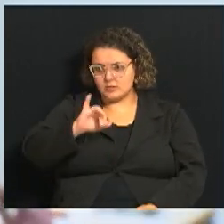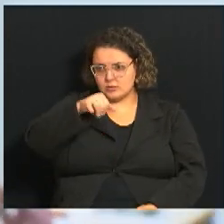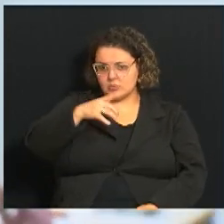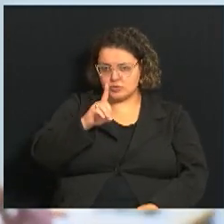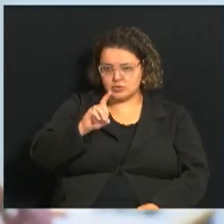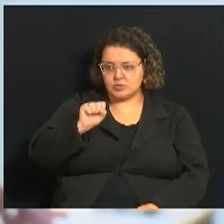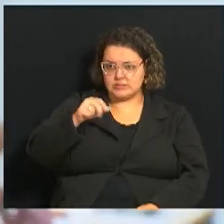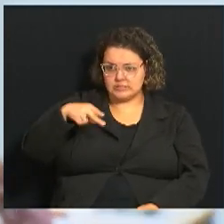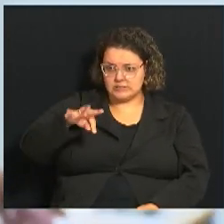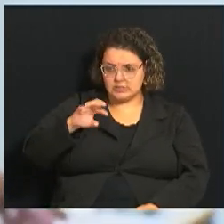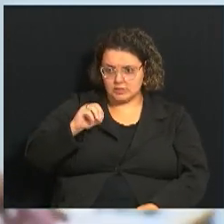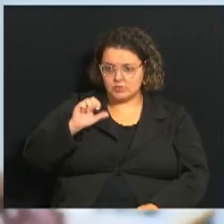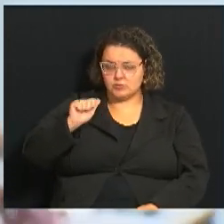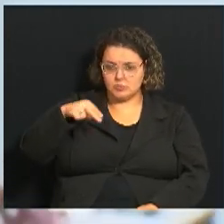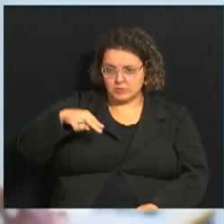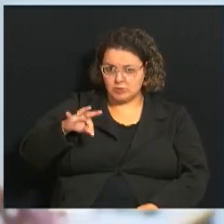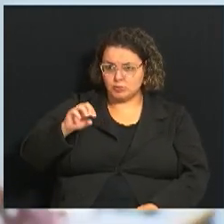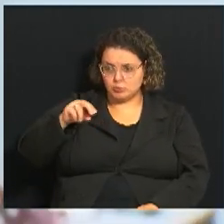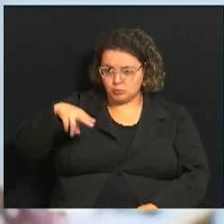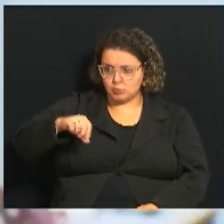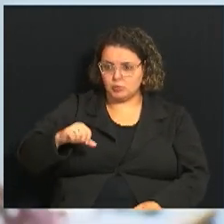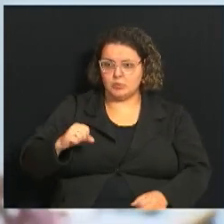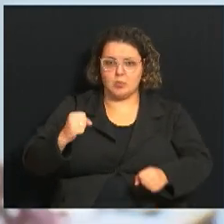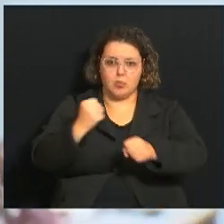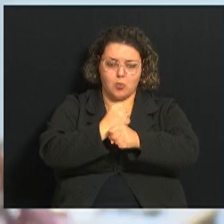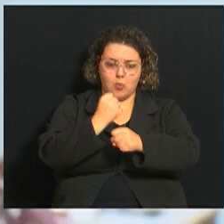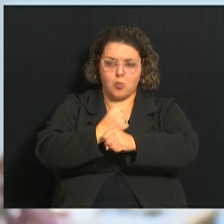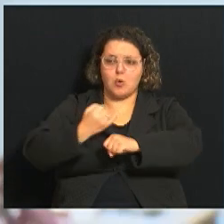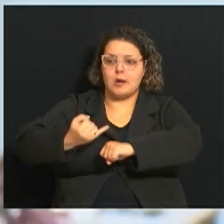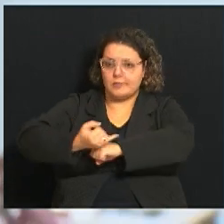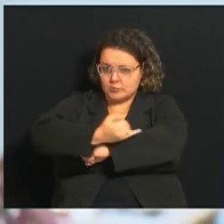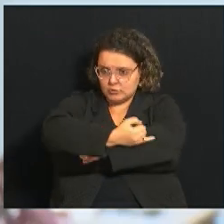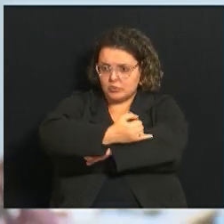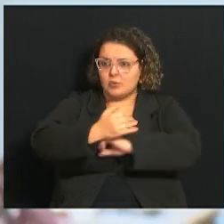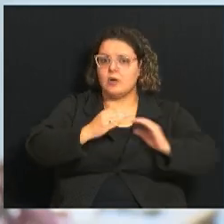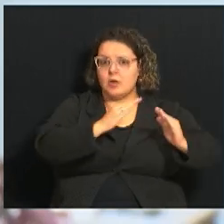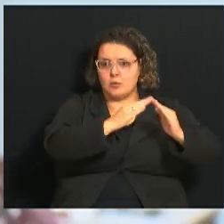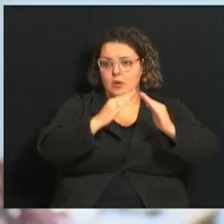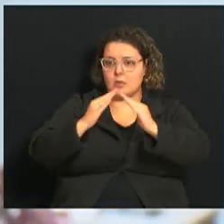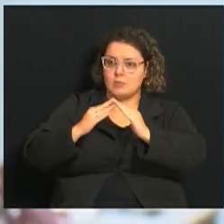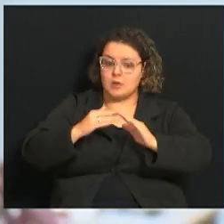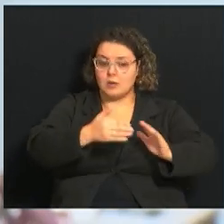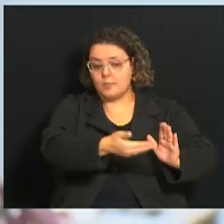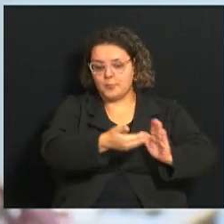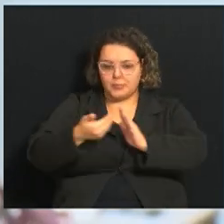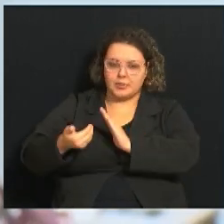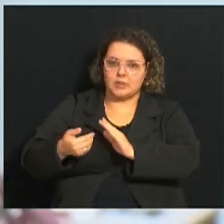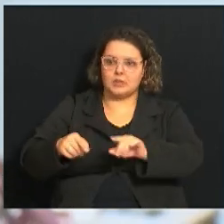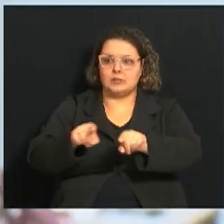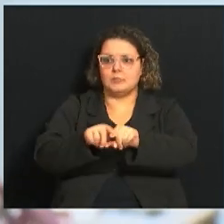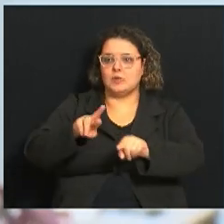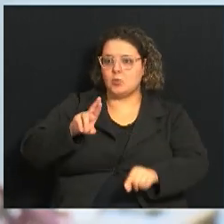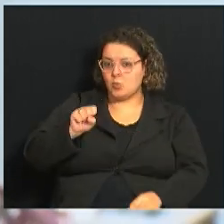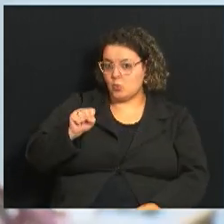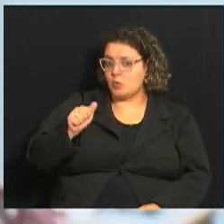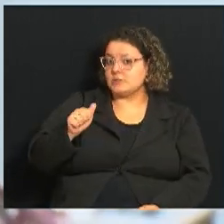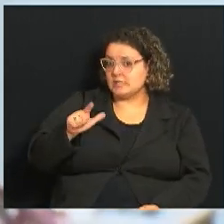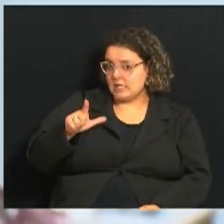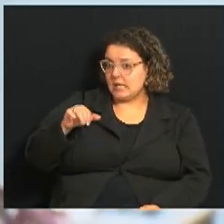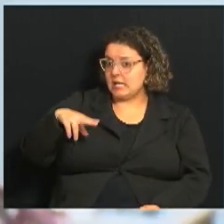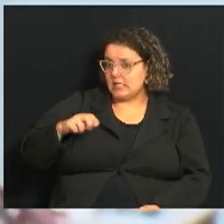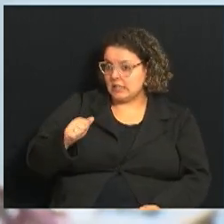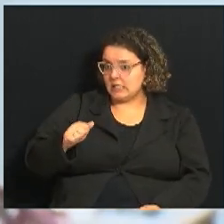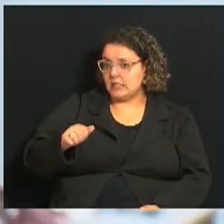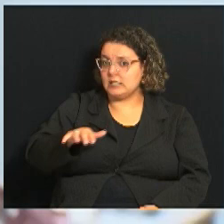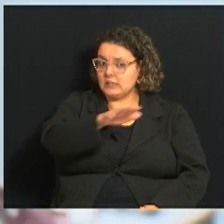que passou por obras de infraestrutura e algumas famílias precisaram ser removidas, e também do Jardim Rosalina, que é um outro bairro lá da região do Distrito